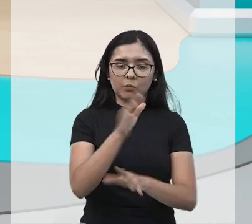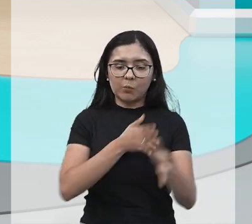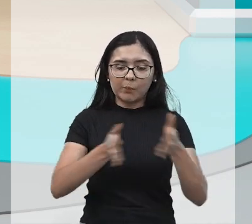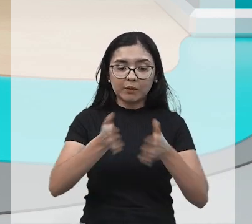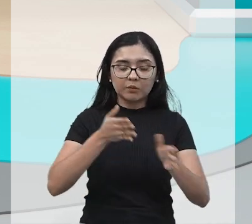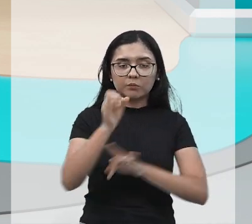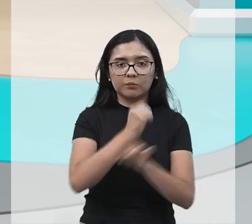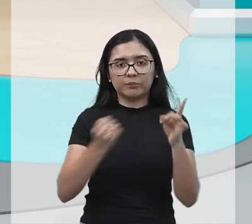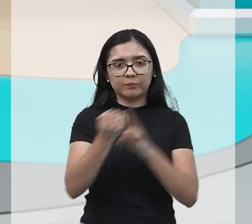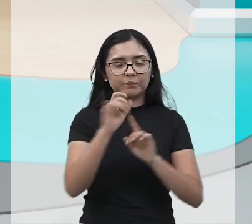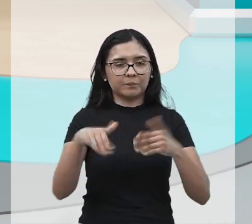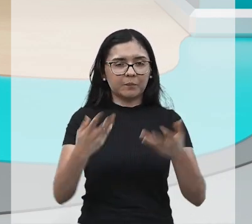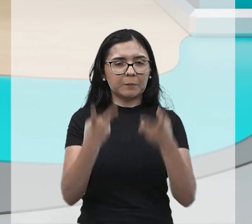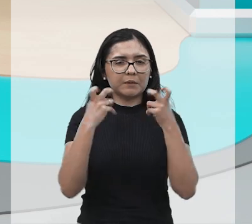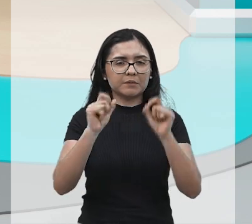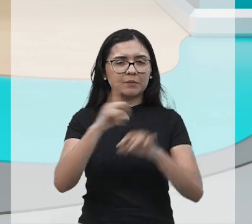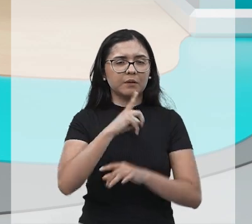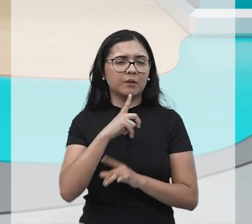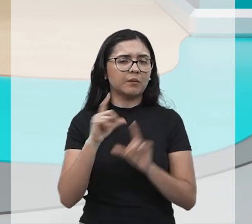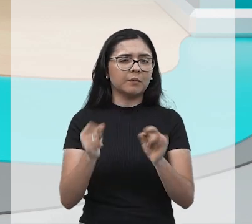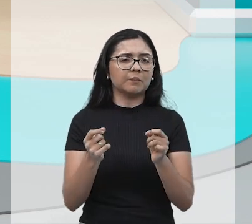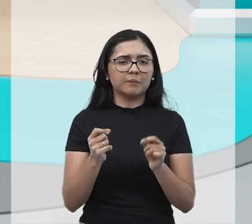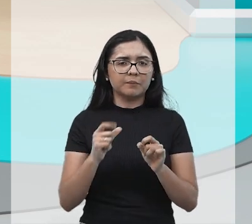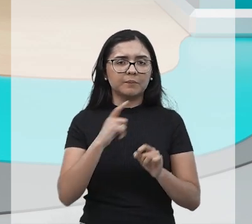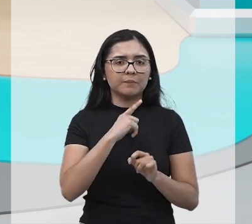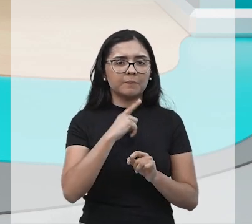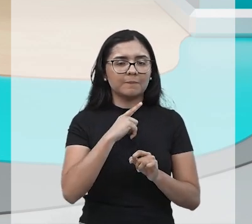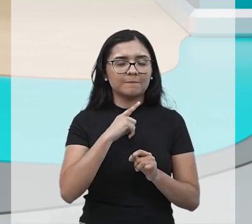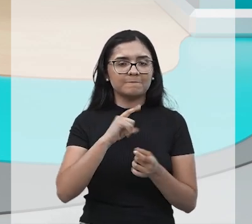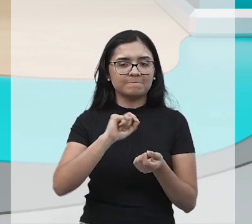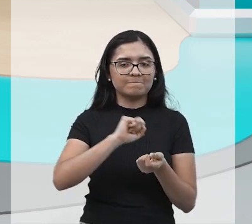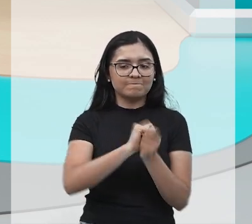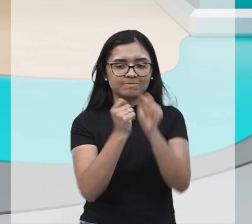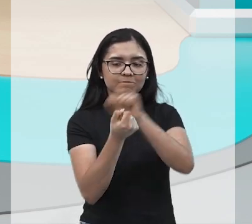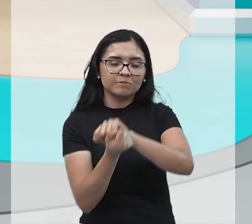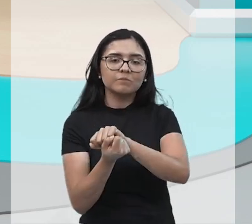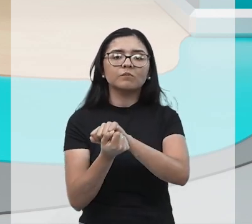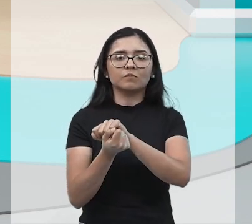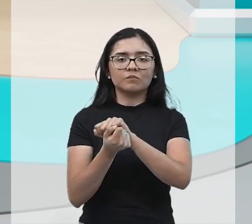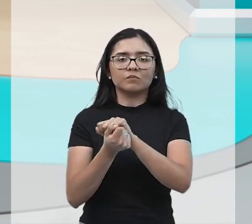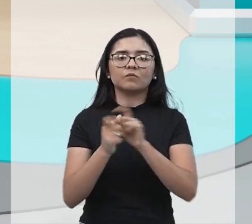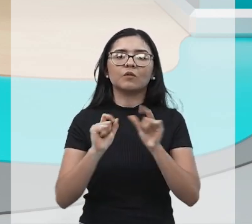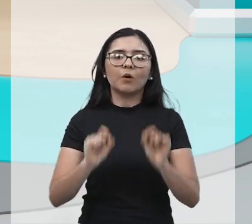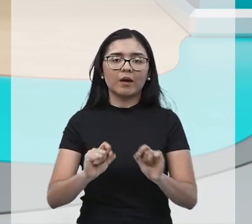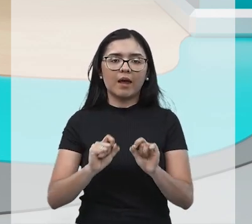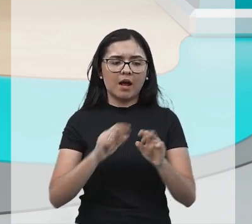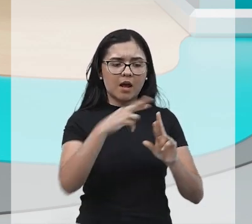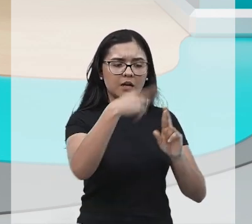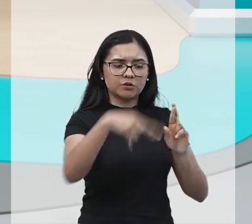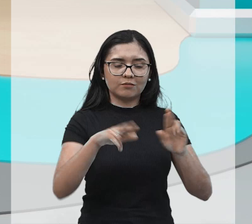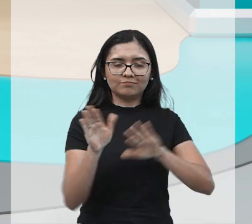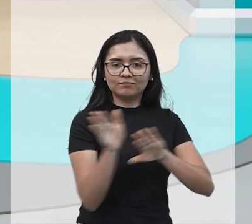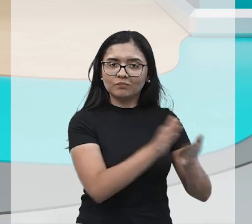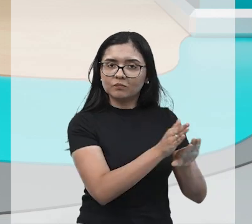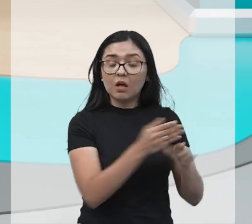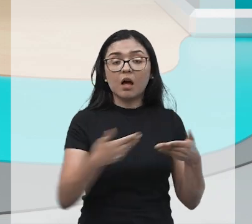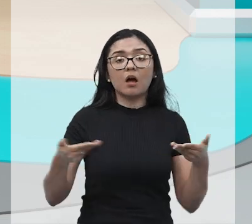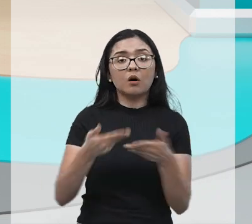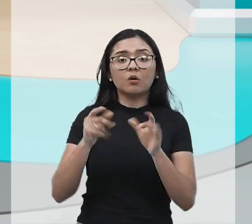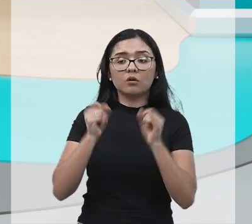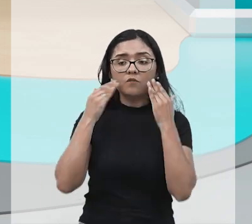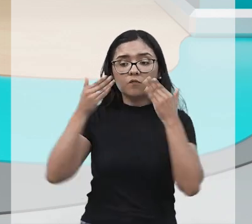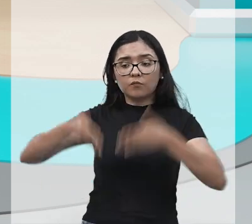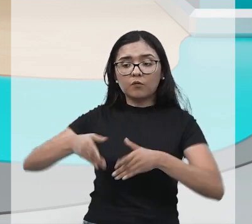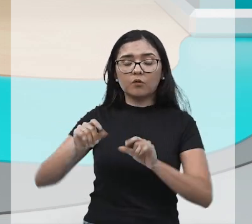olha só, a gente já tem aí, né, a gente já percebe uma descaracterização da questão religiosa. A gente viu que